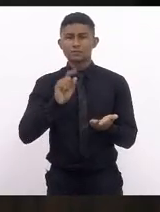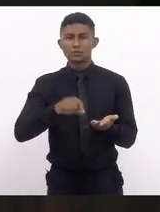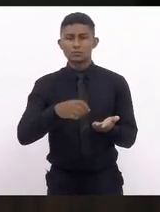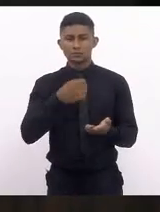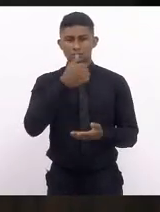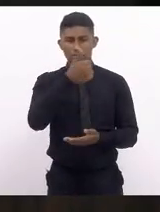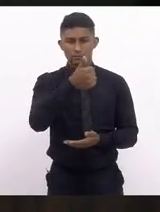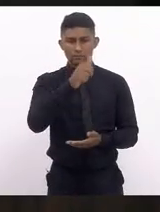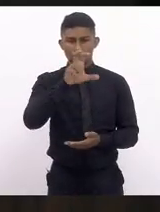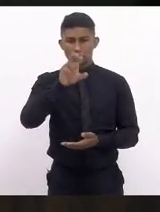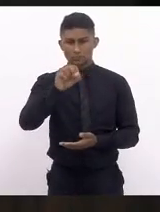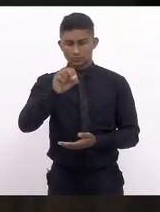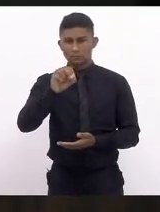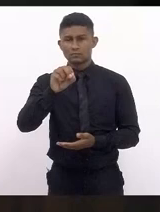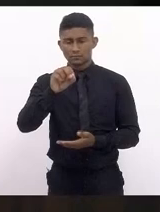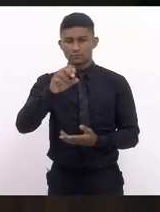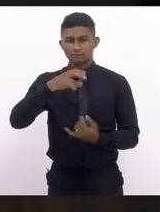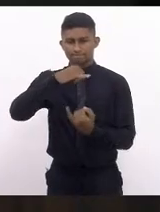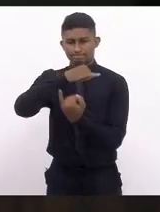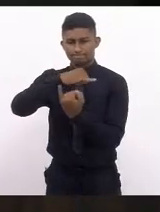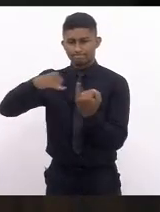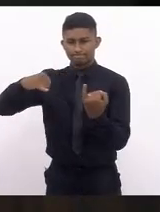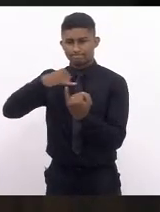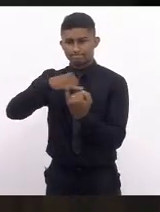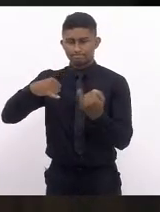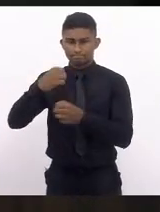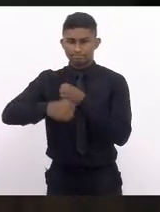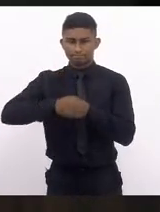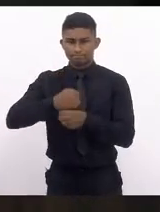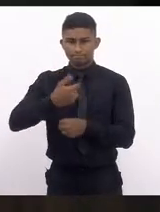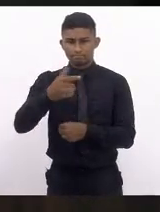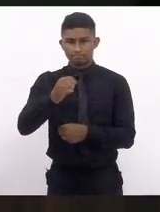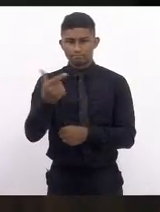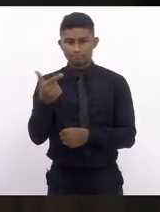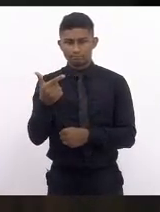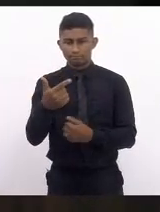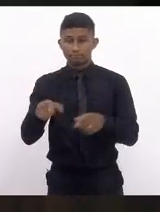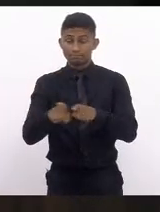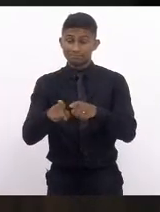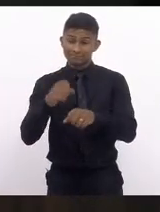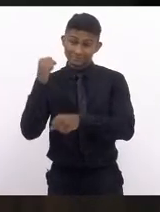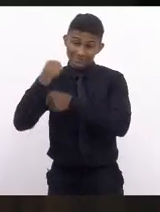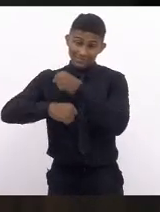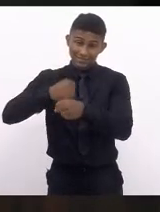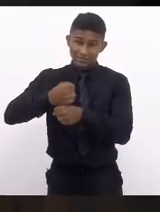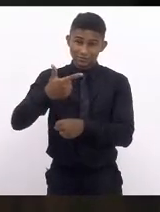150 mais metade em 22 metade 23